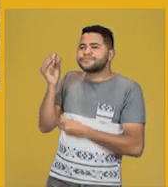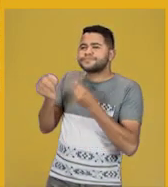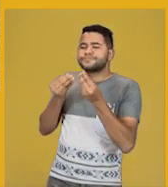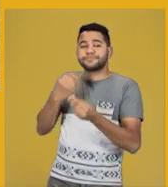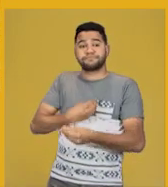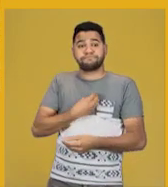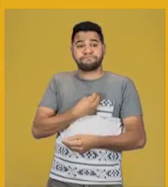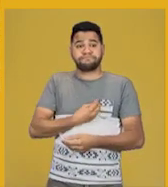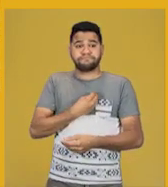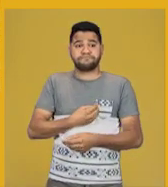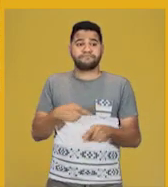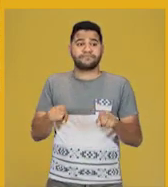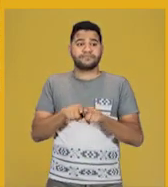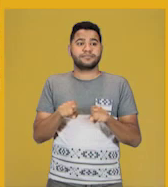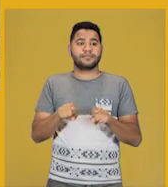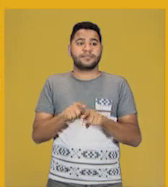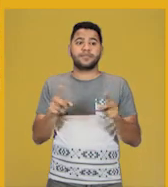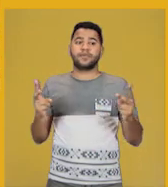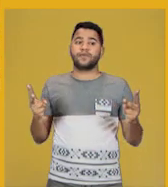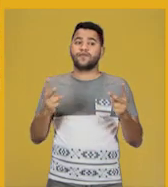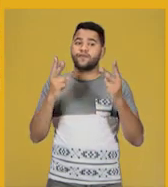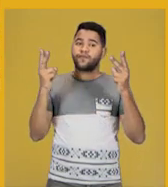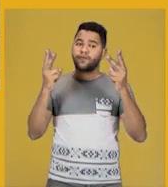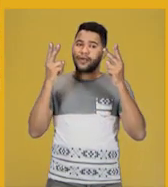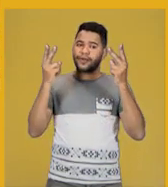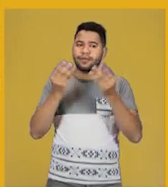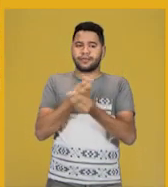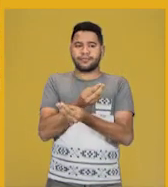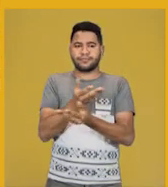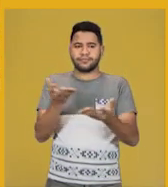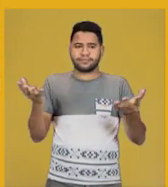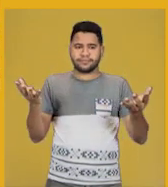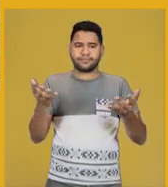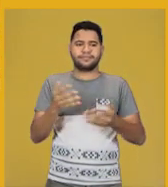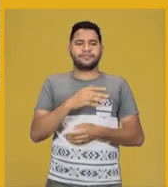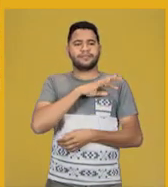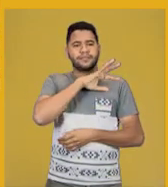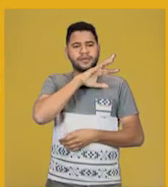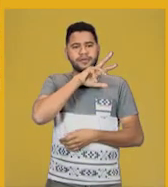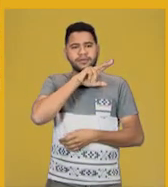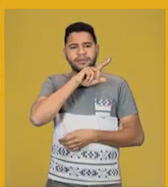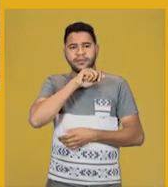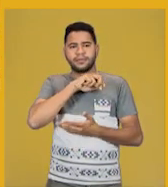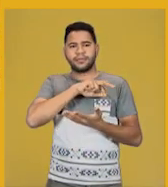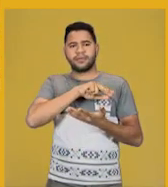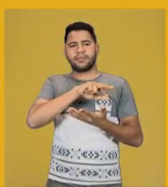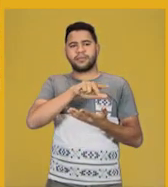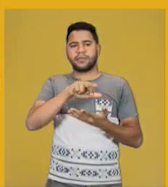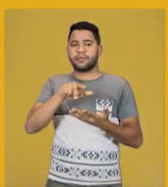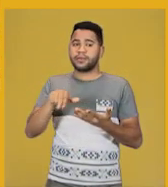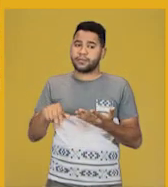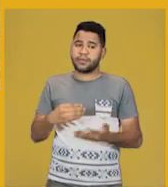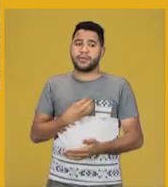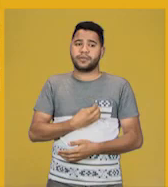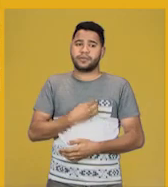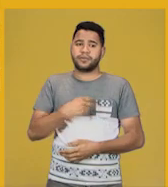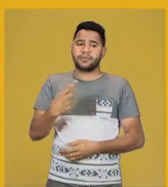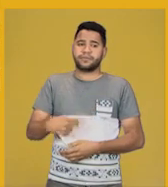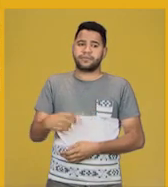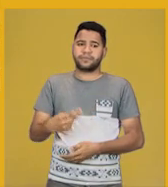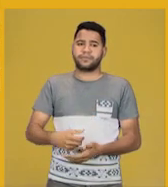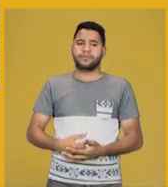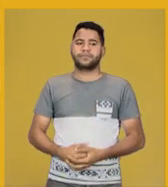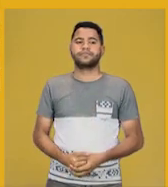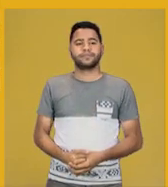animais e dar mais valor a eles né Asus diversas formas de vida que existem no nosso